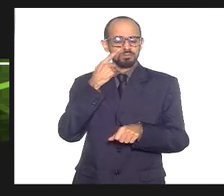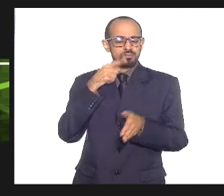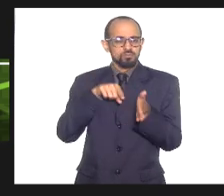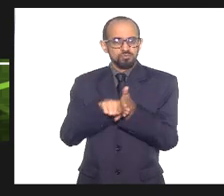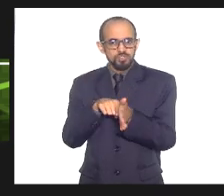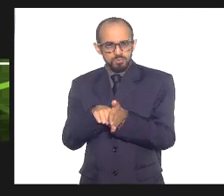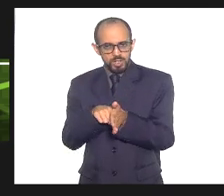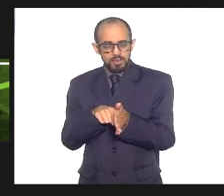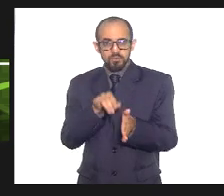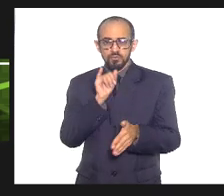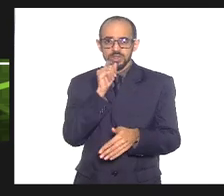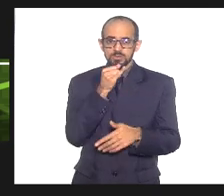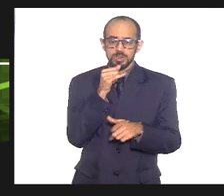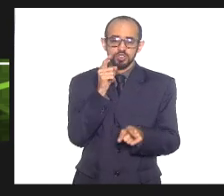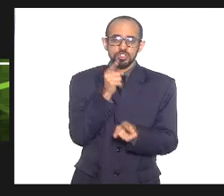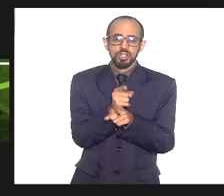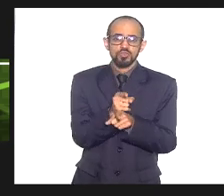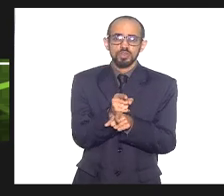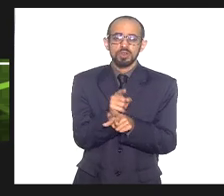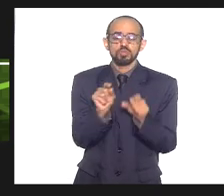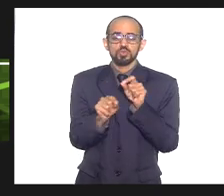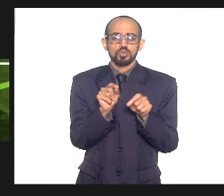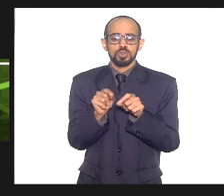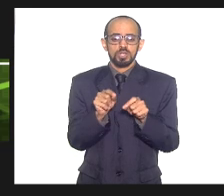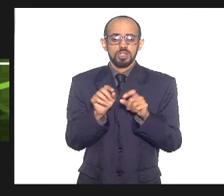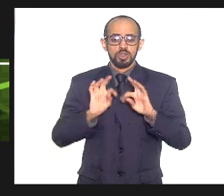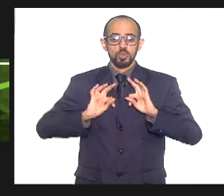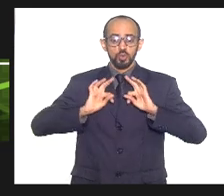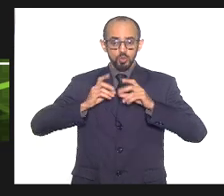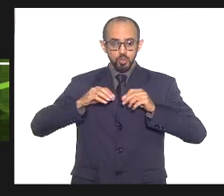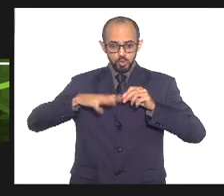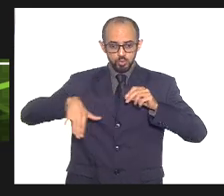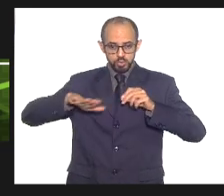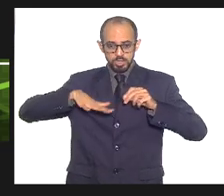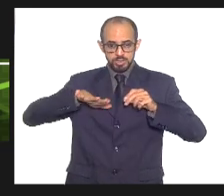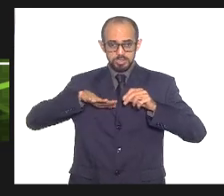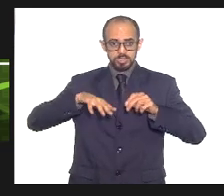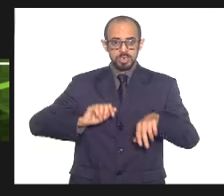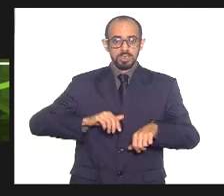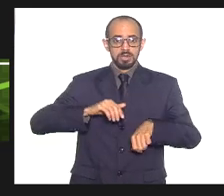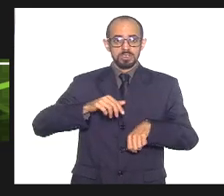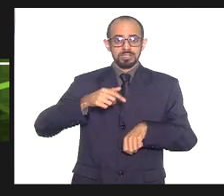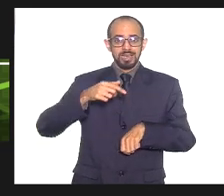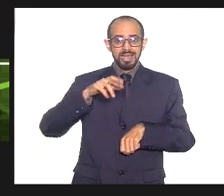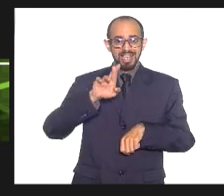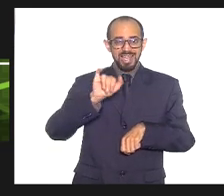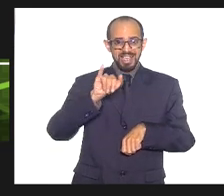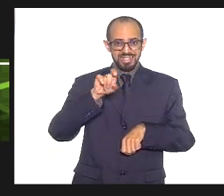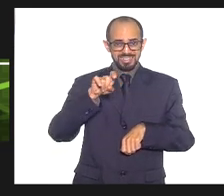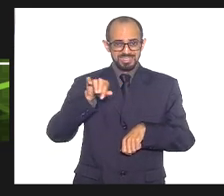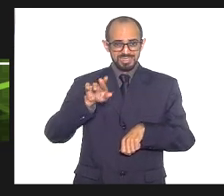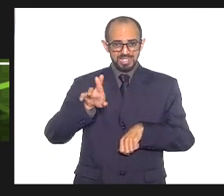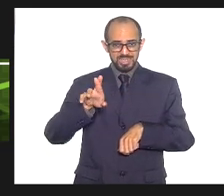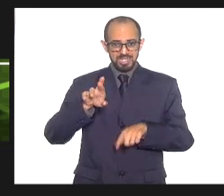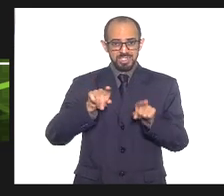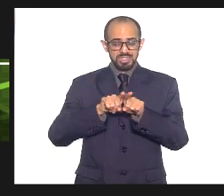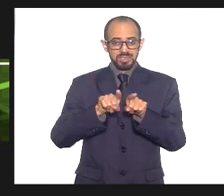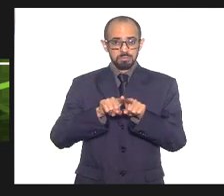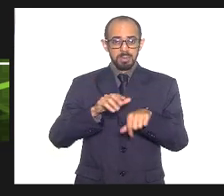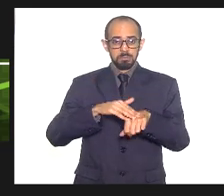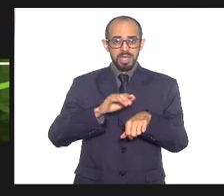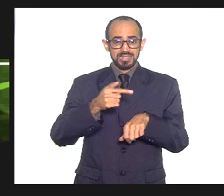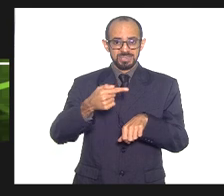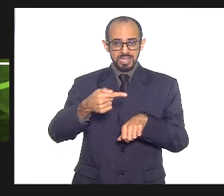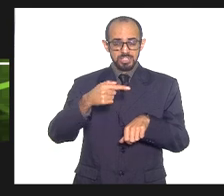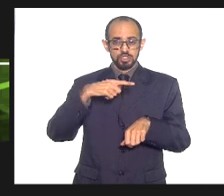E, infelizmente, identificamos que, ao todo, este riser e mais 7 encontravam-se em condições de integridade e